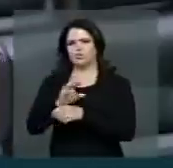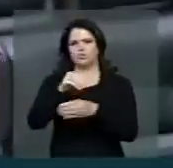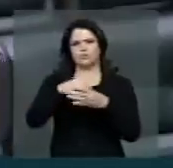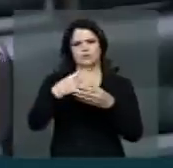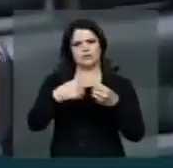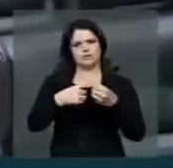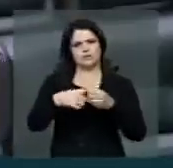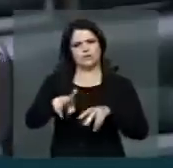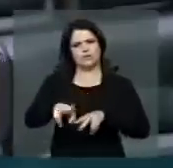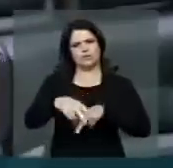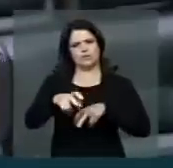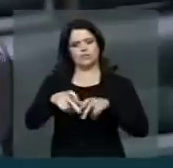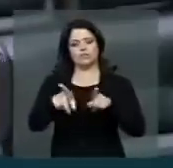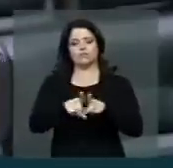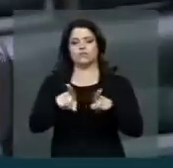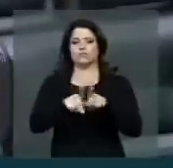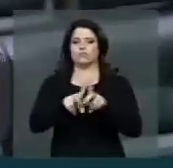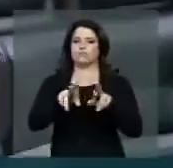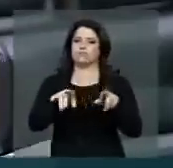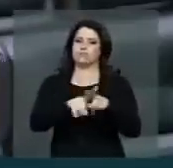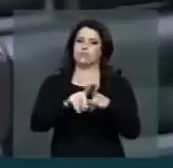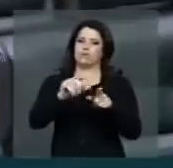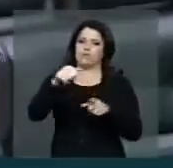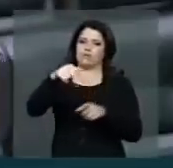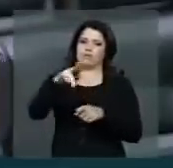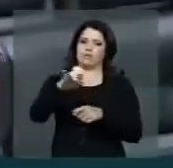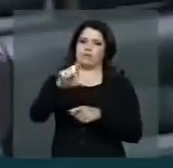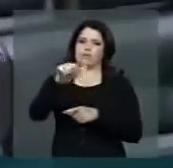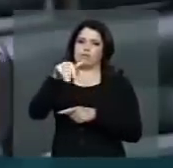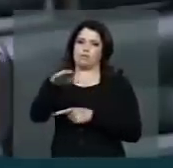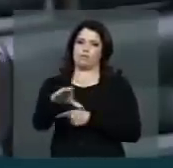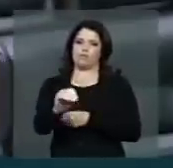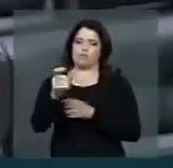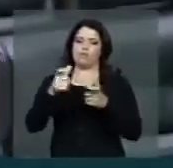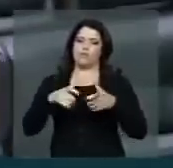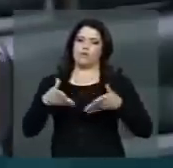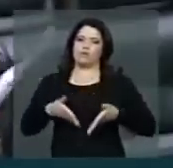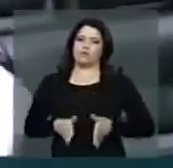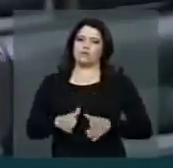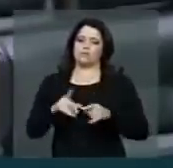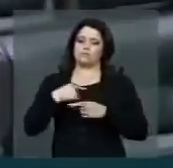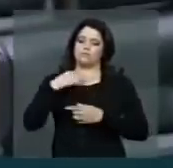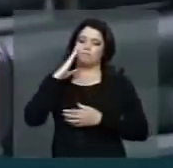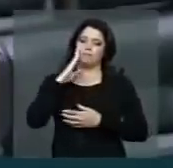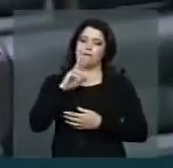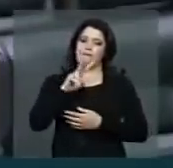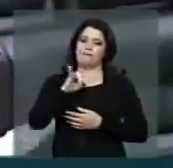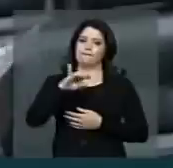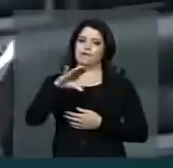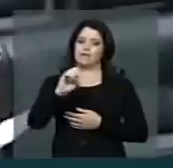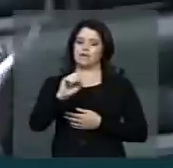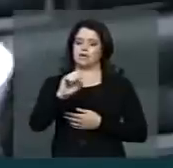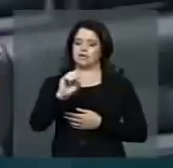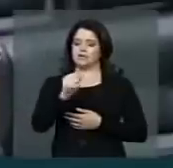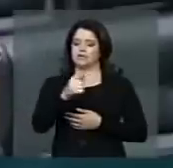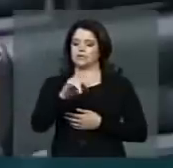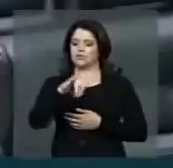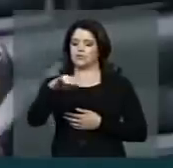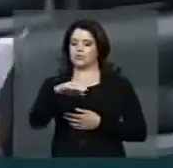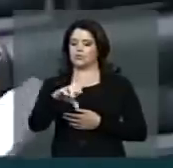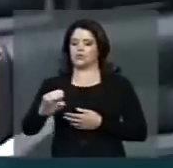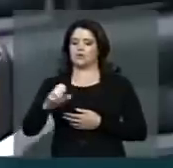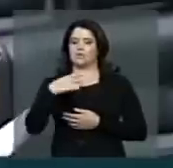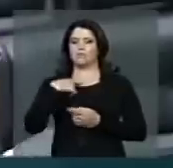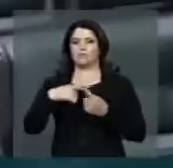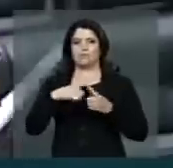zona rural, garanta segurança no quilombo onde eu nasci, principalmente na Vila São José, na Vila Pitombeira, porque o medo e